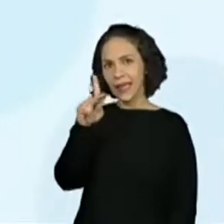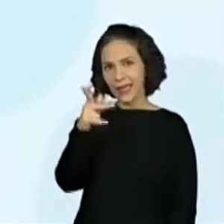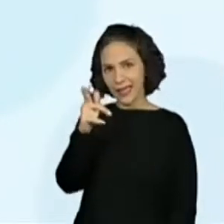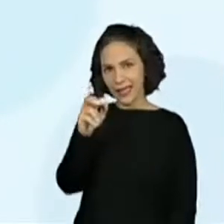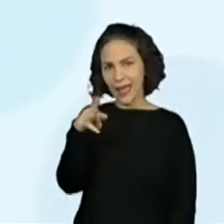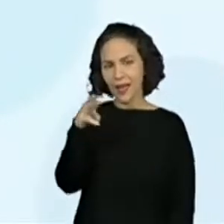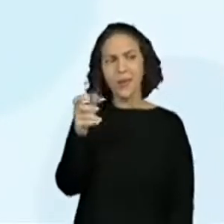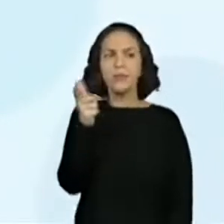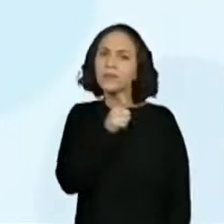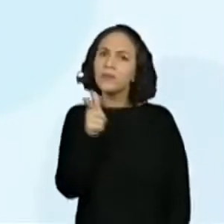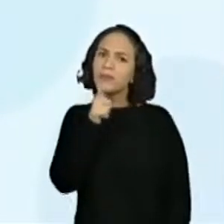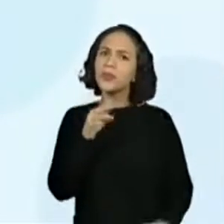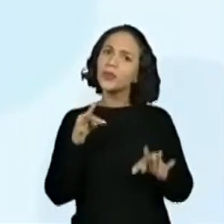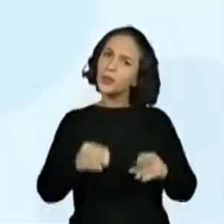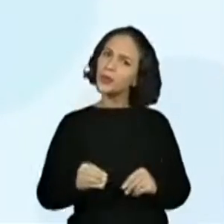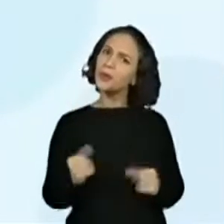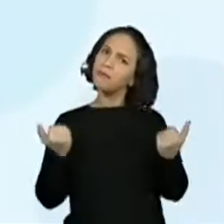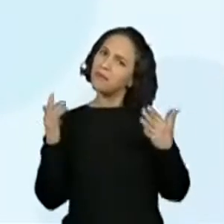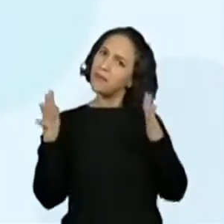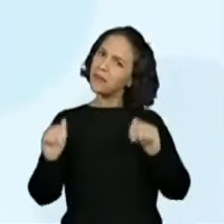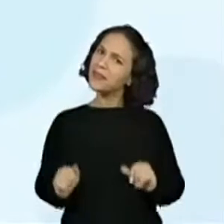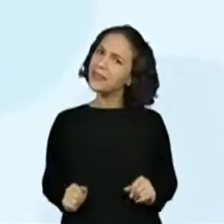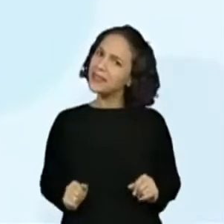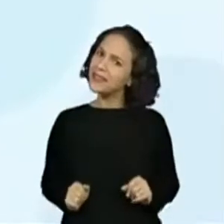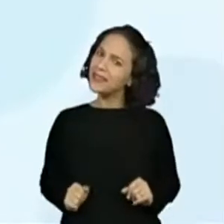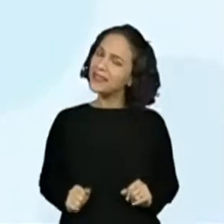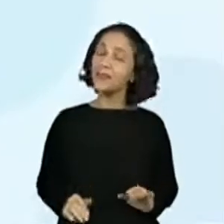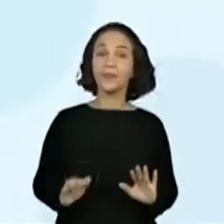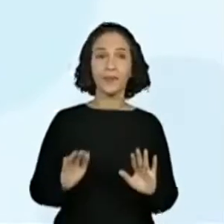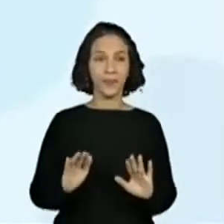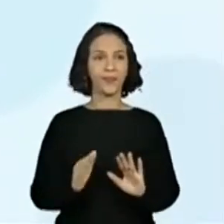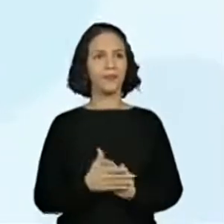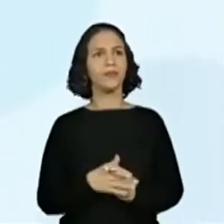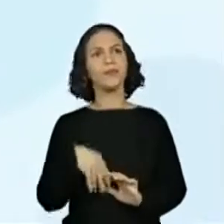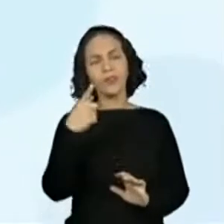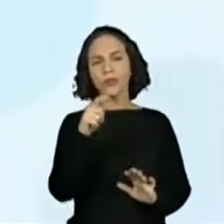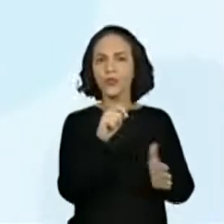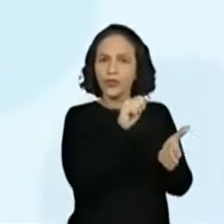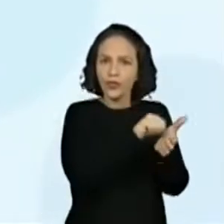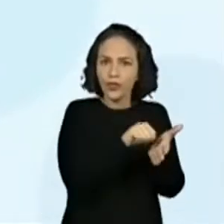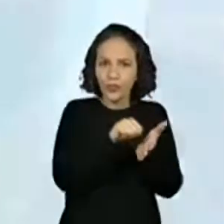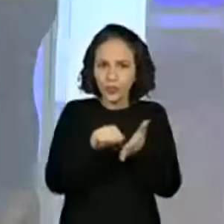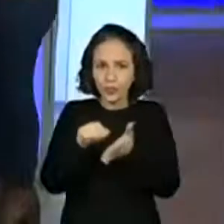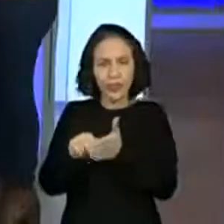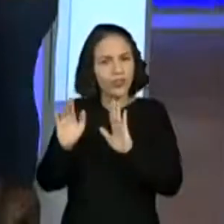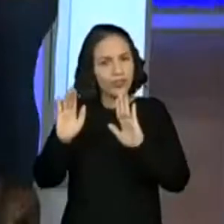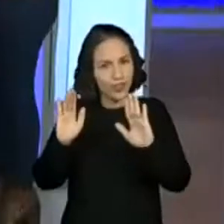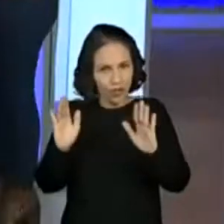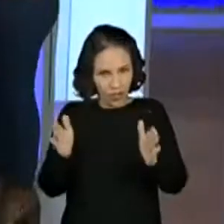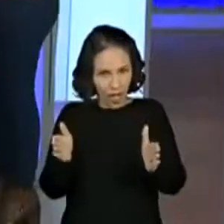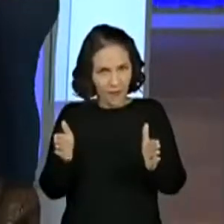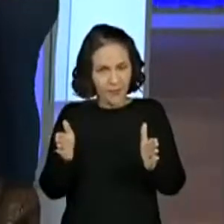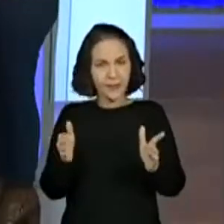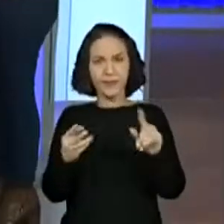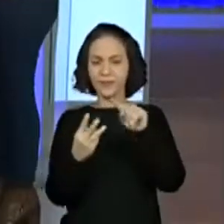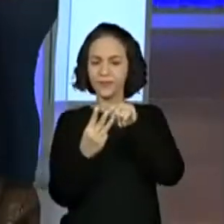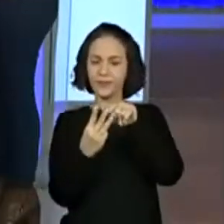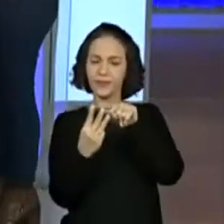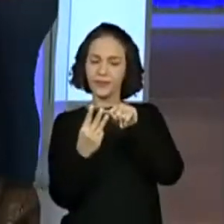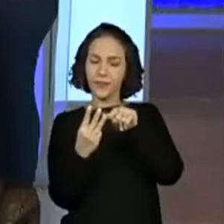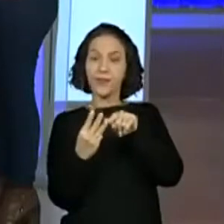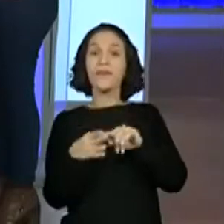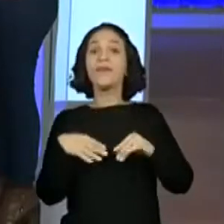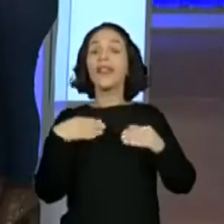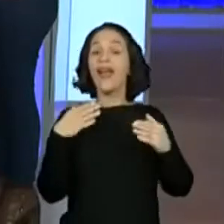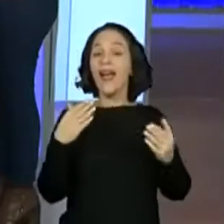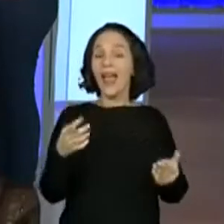mesmo. Então, depois que o Matheus escreveu por extenso, dessa forma que nós acabamos de ler, ele pediu para